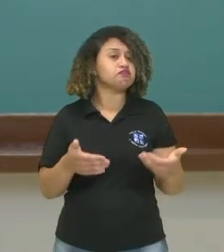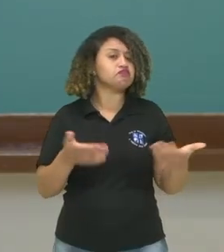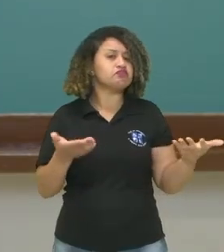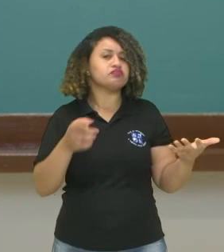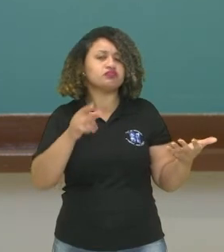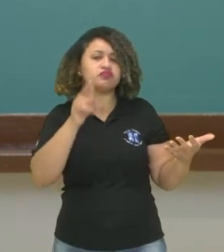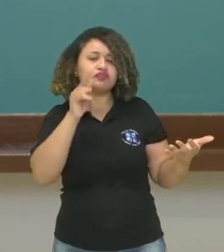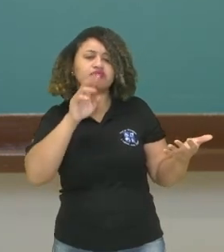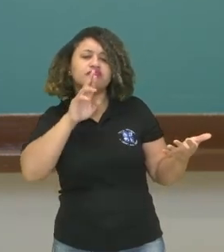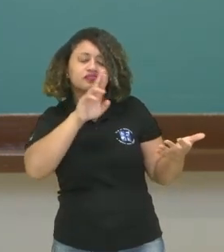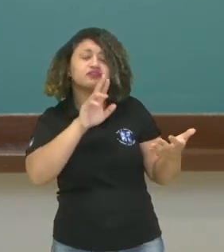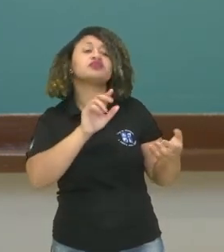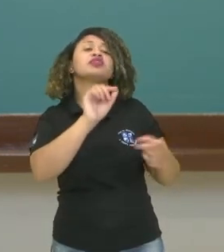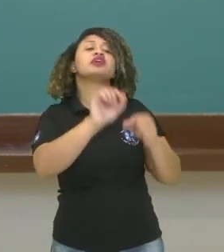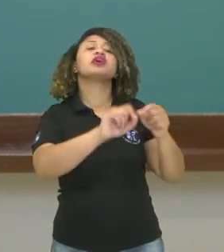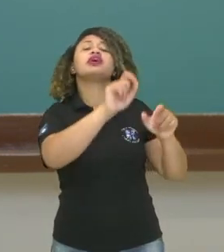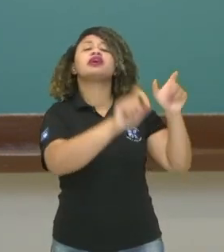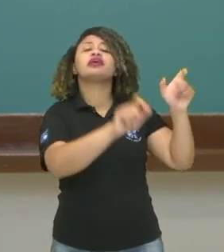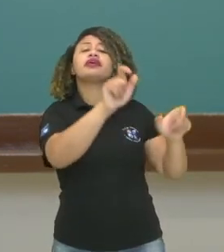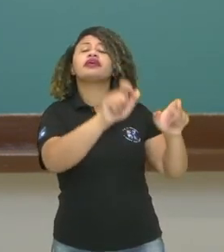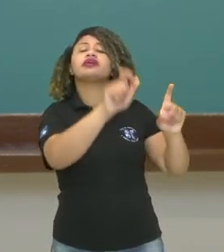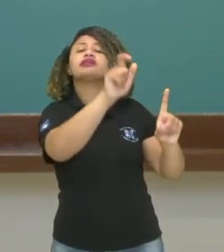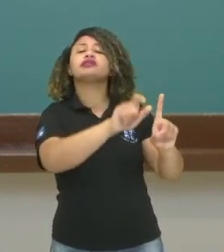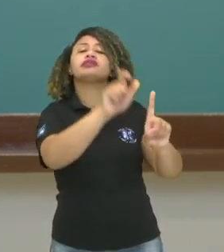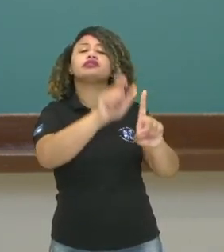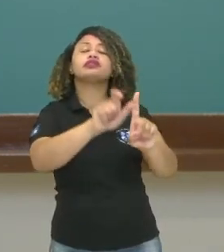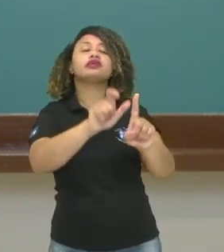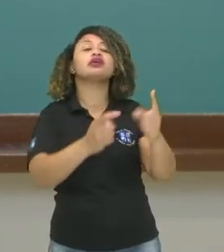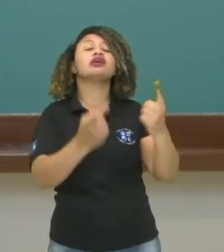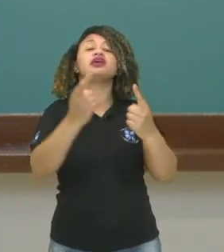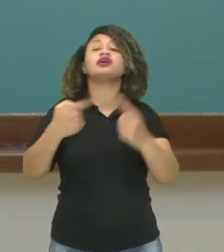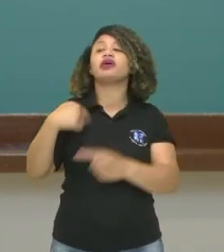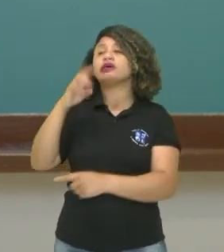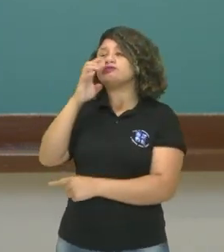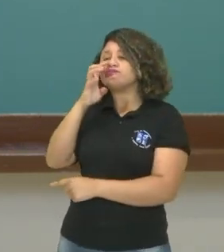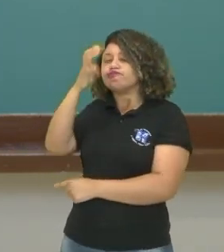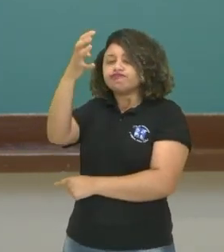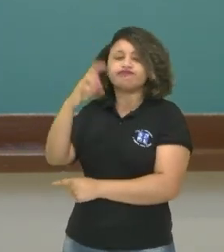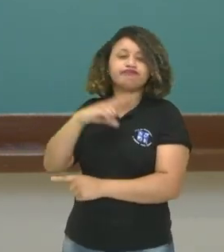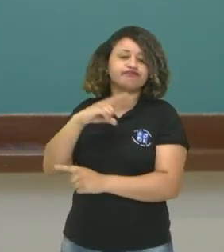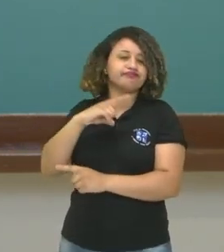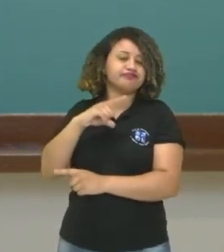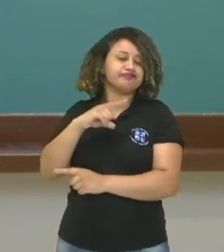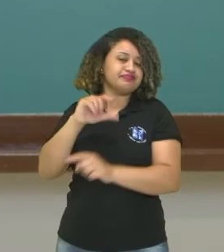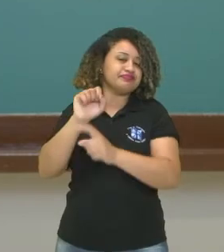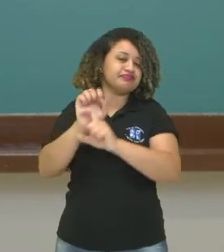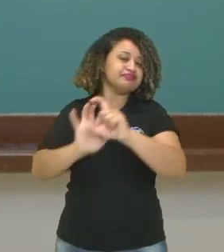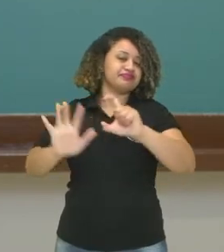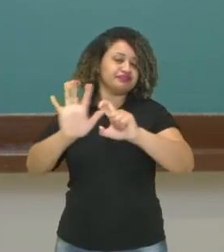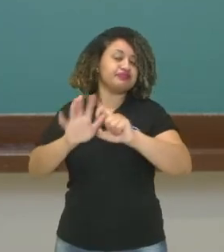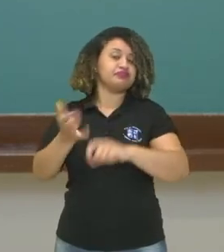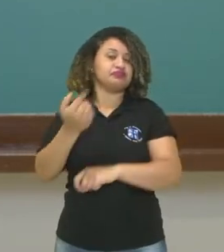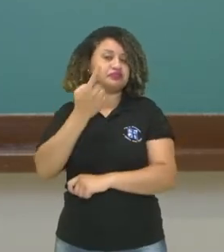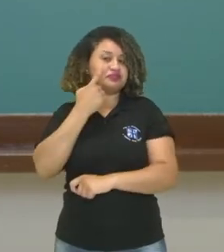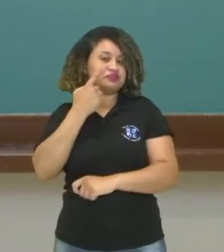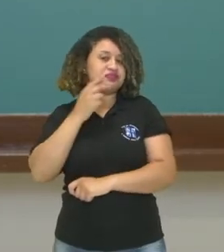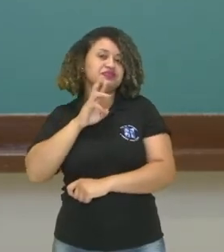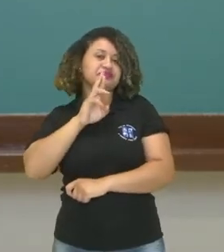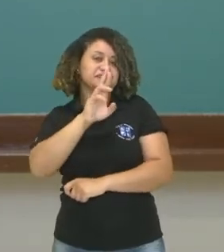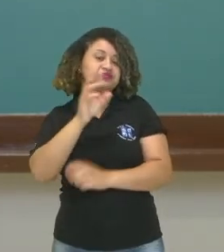Respondeu quem são as personagens e qual é a crítica que o cartunista faz na charge. Vejamos a resposta.